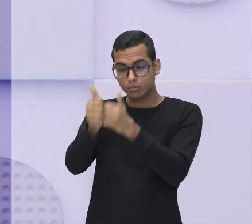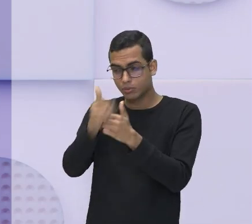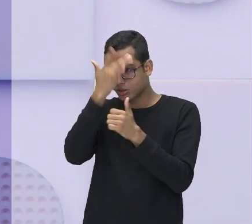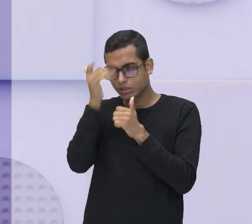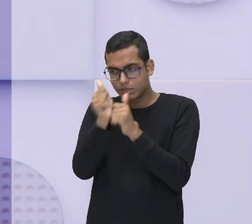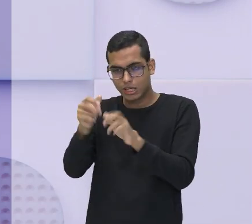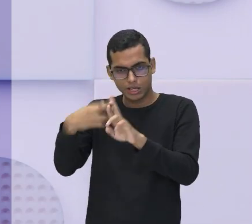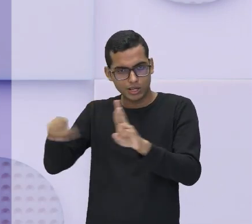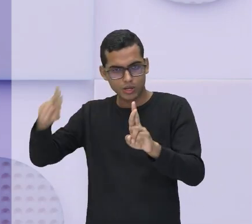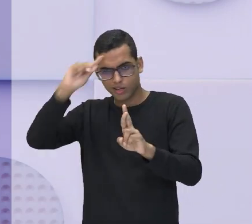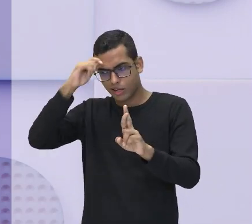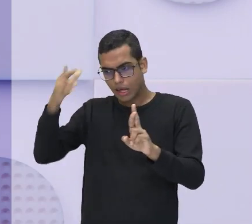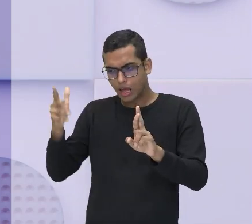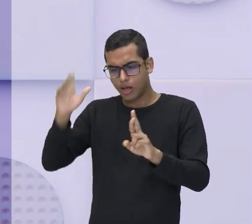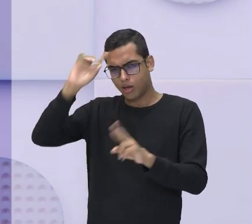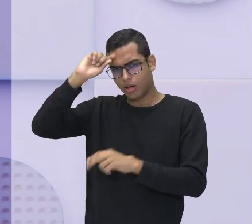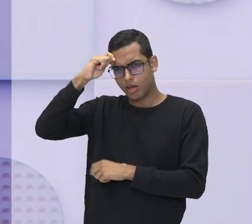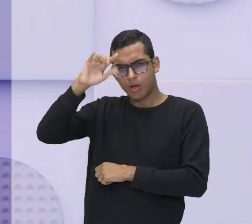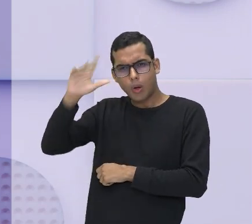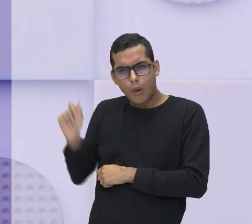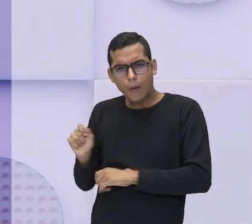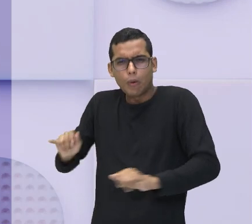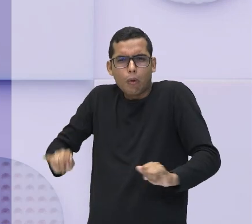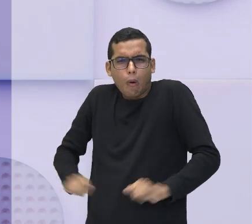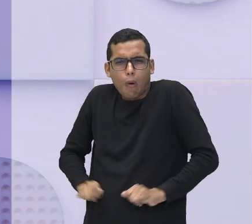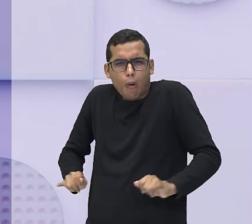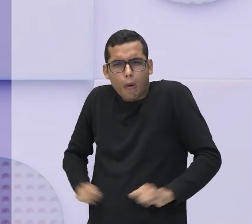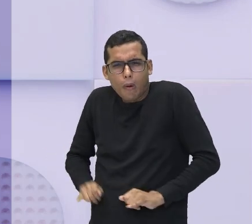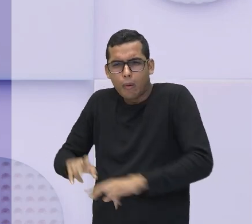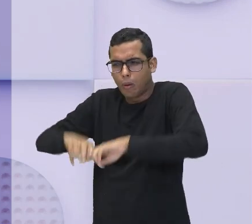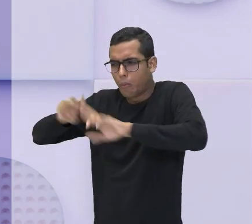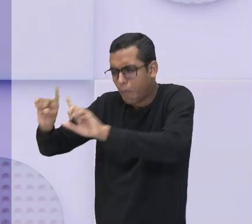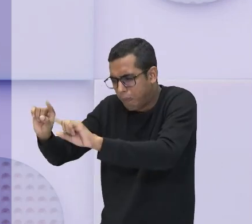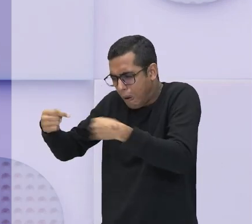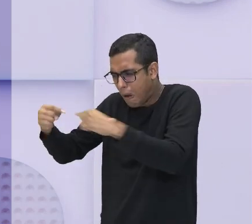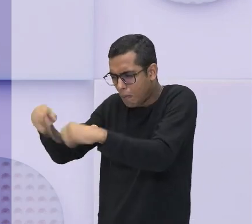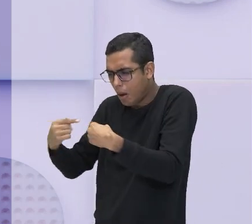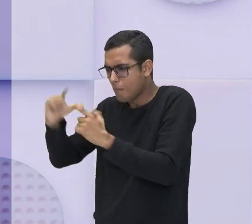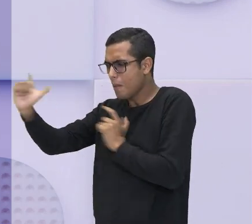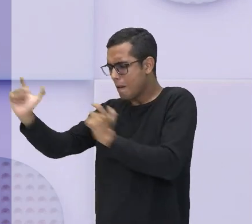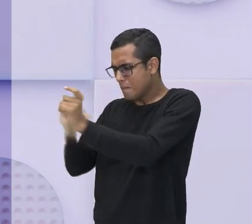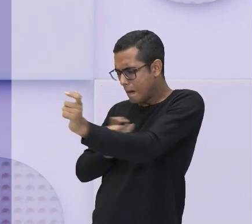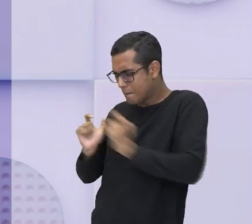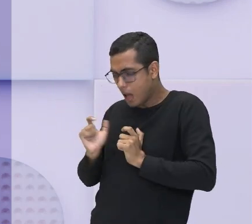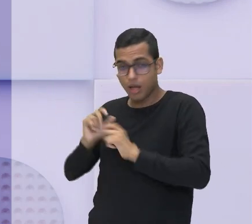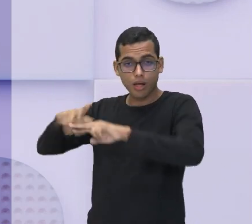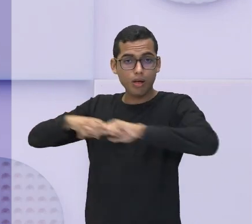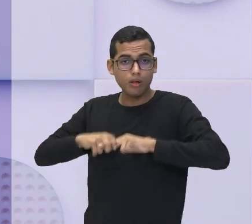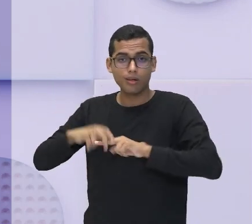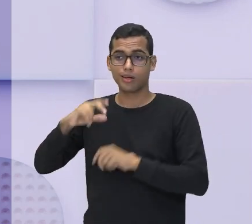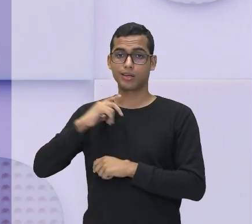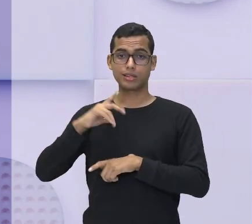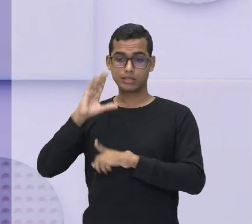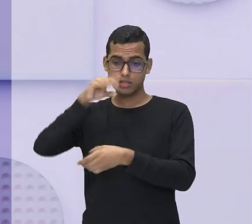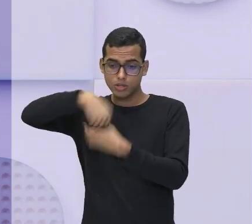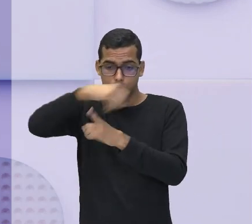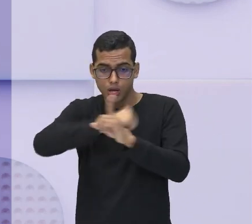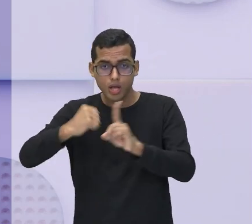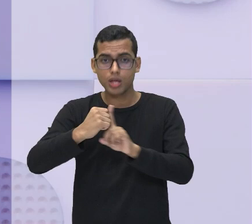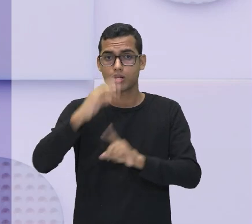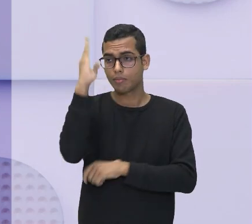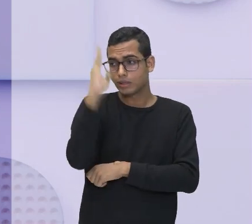vezes serem incompreendidos na nossa sociedade brasileira. por serem religiões que nascem entre